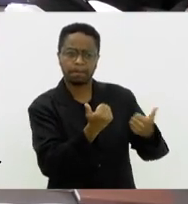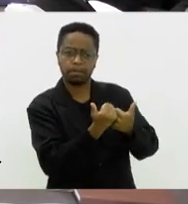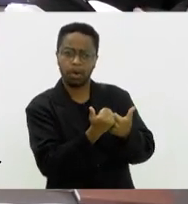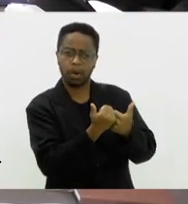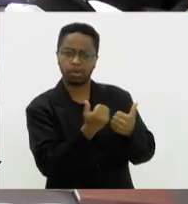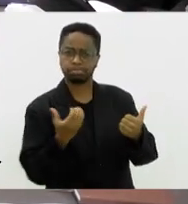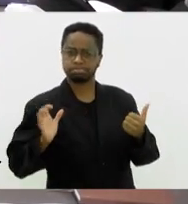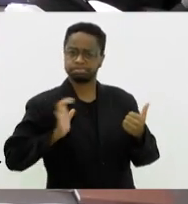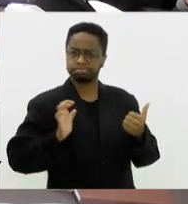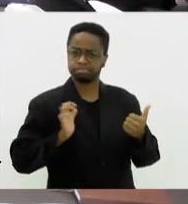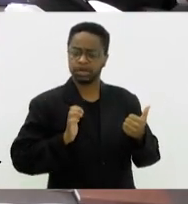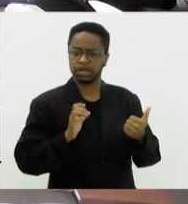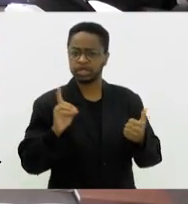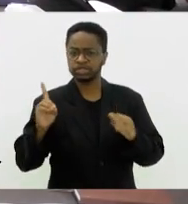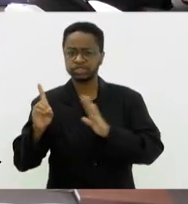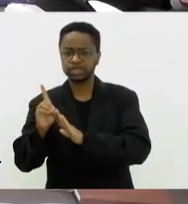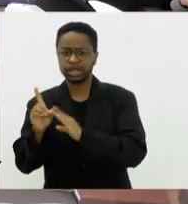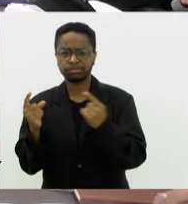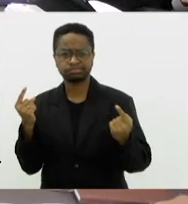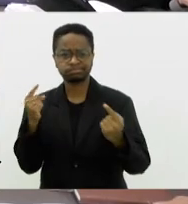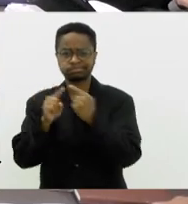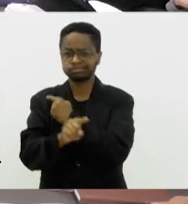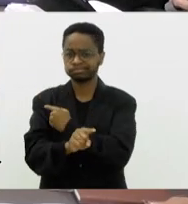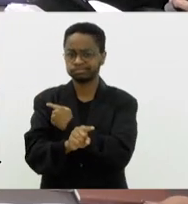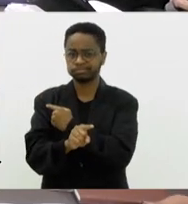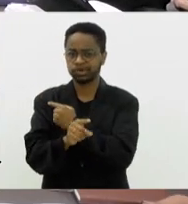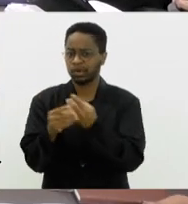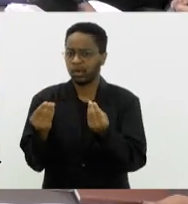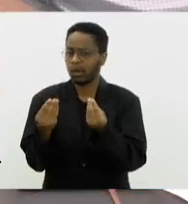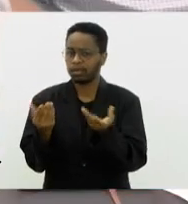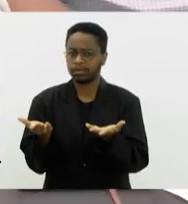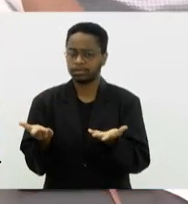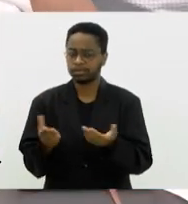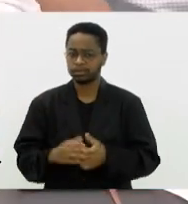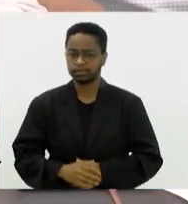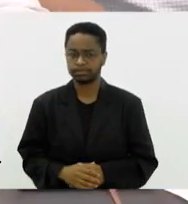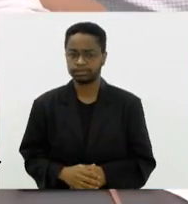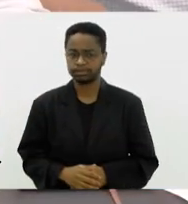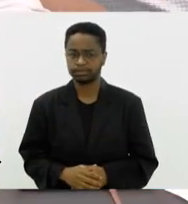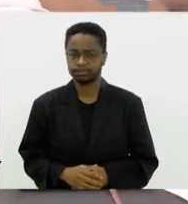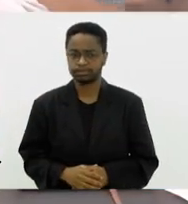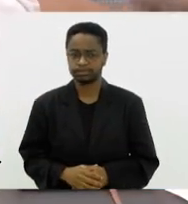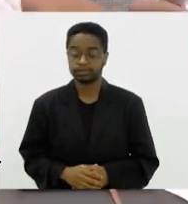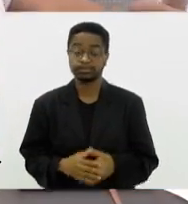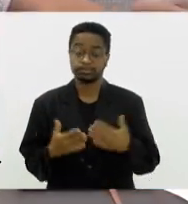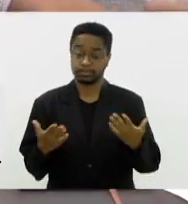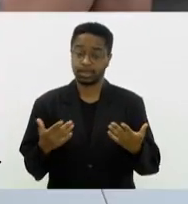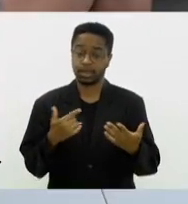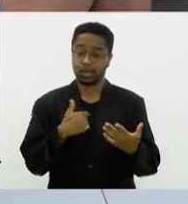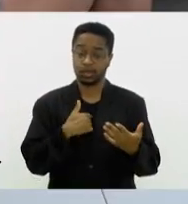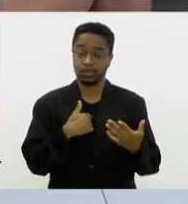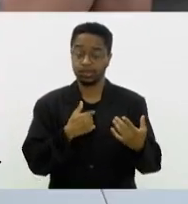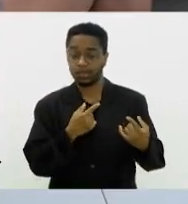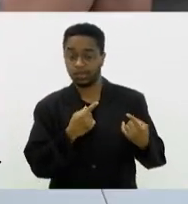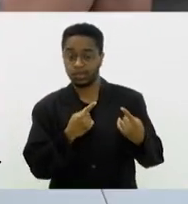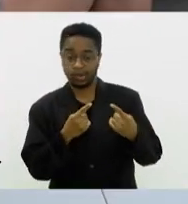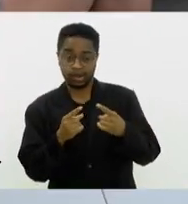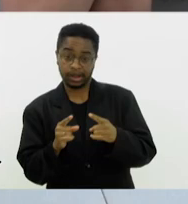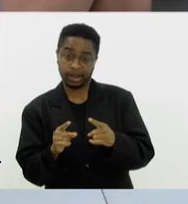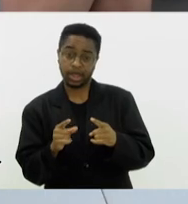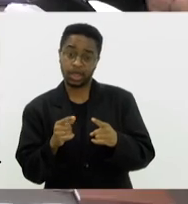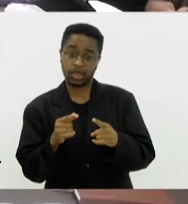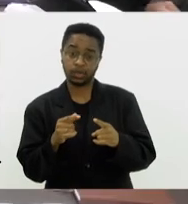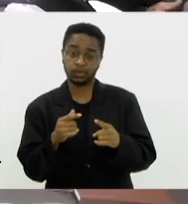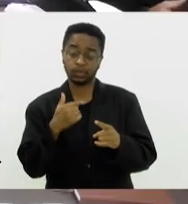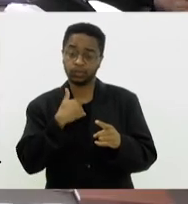e uma direita avessa à burguesia empreendedora. Como antitecnocrata que sou... Eu sou contra o